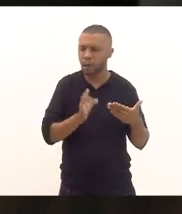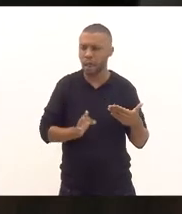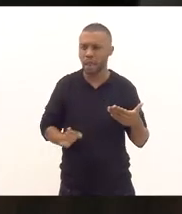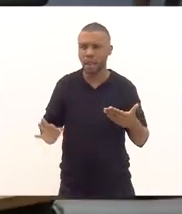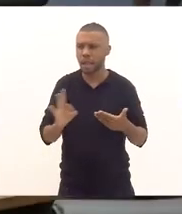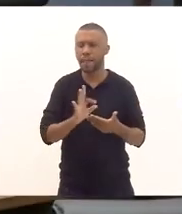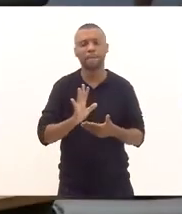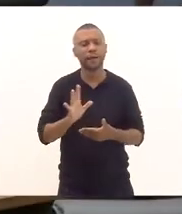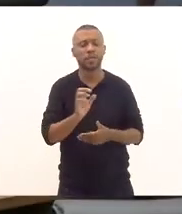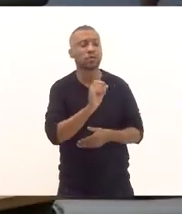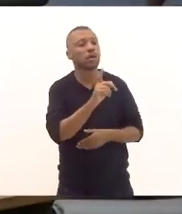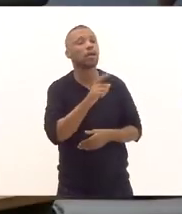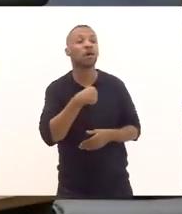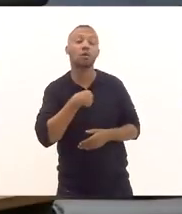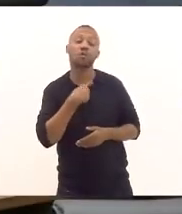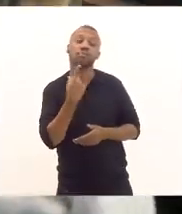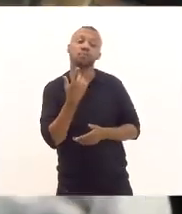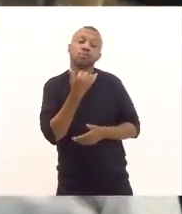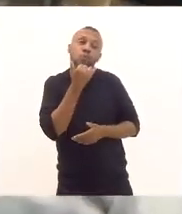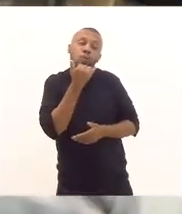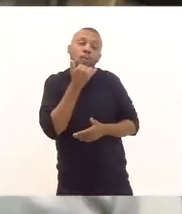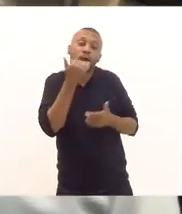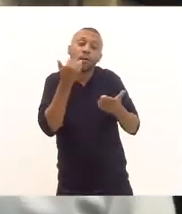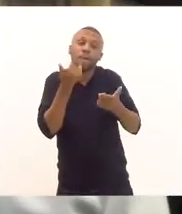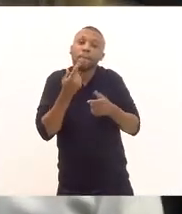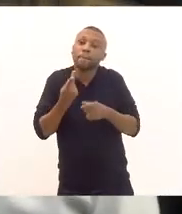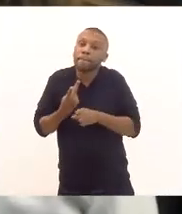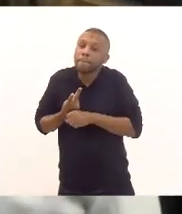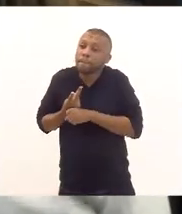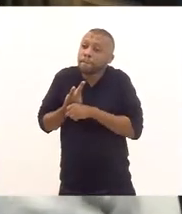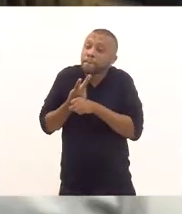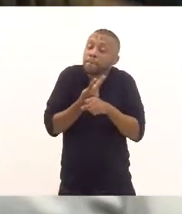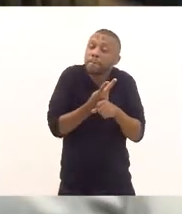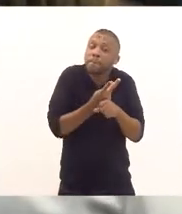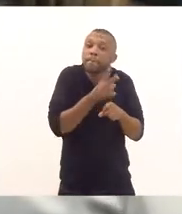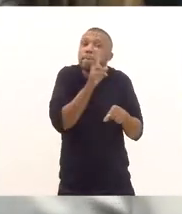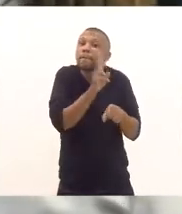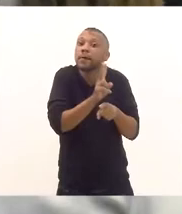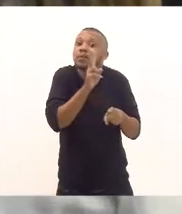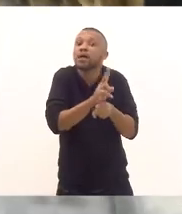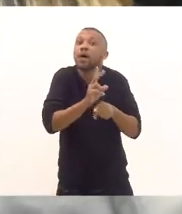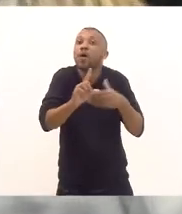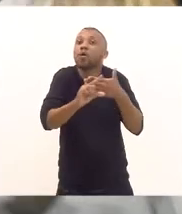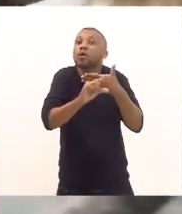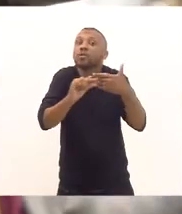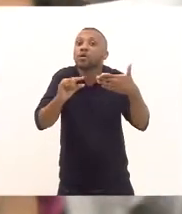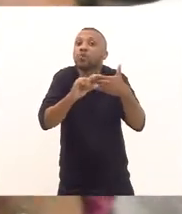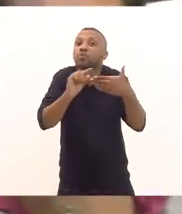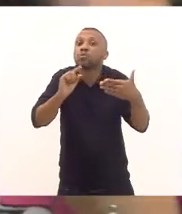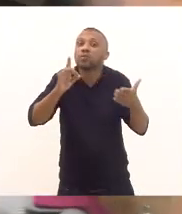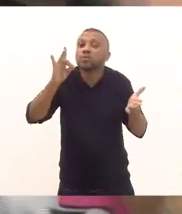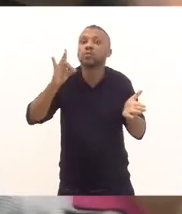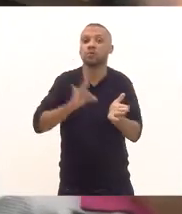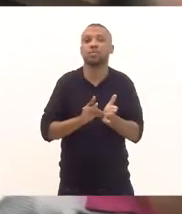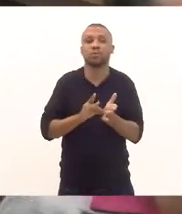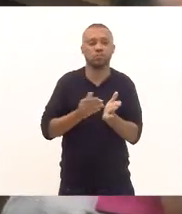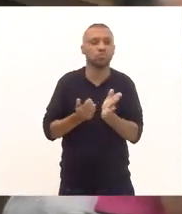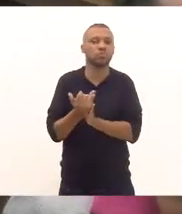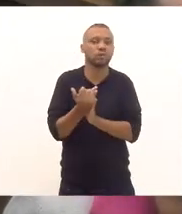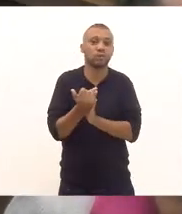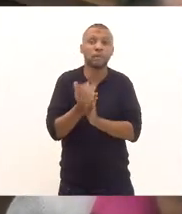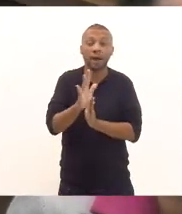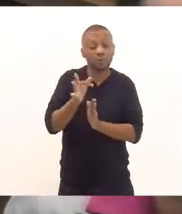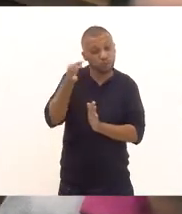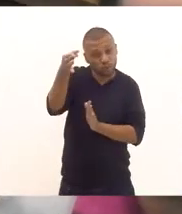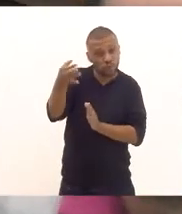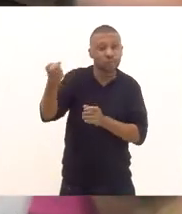bem Presidente é o que eu procurei preservá-lo os autores originais mas quando